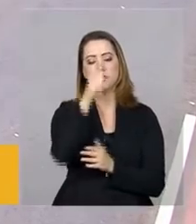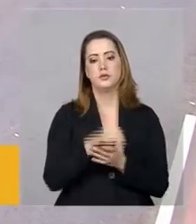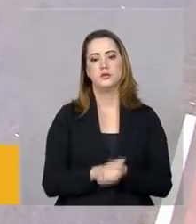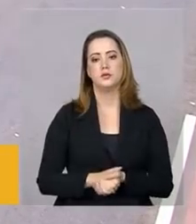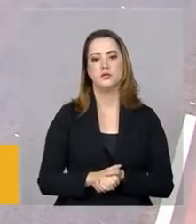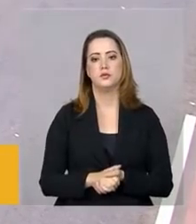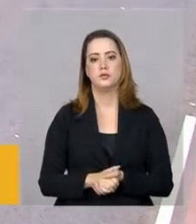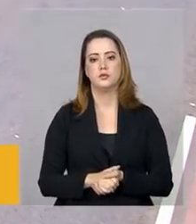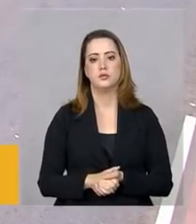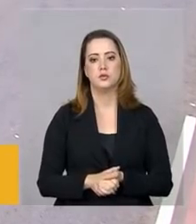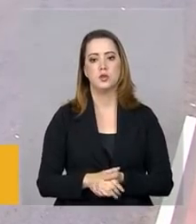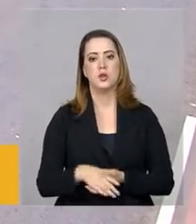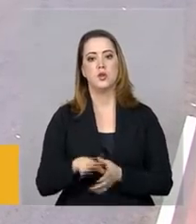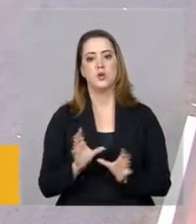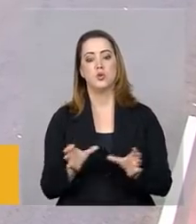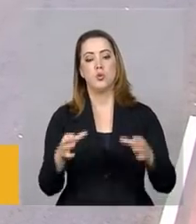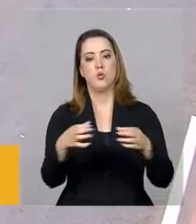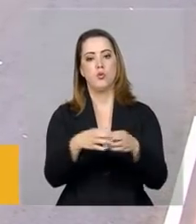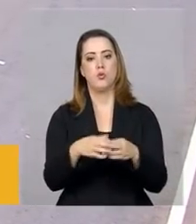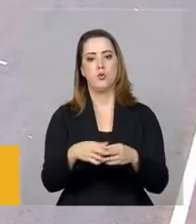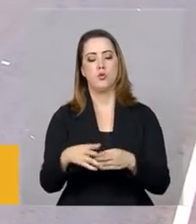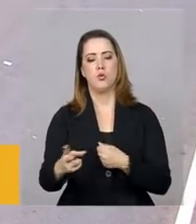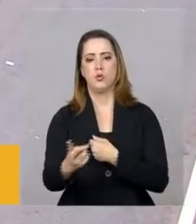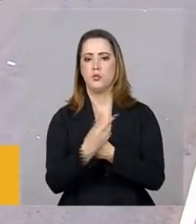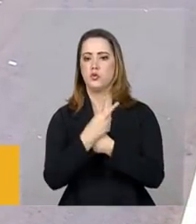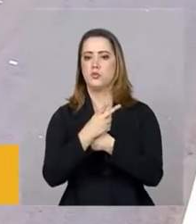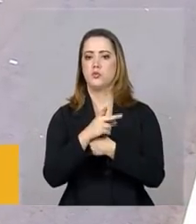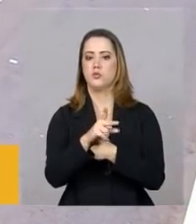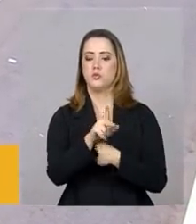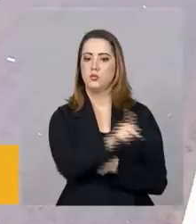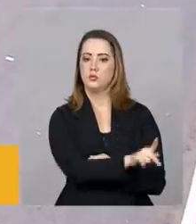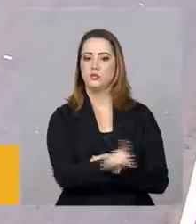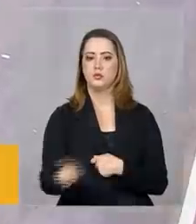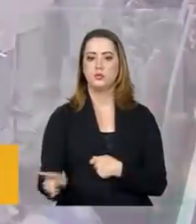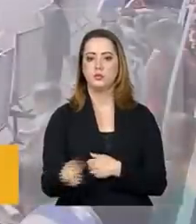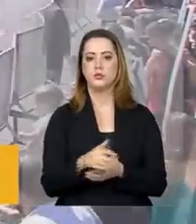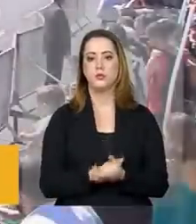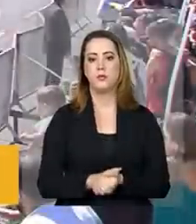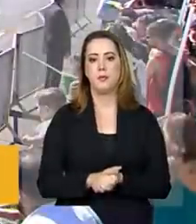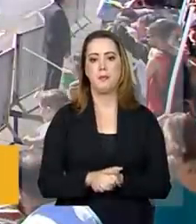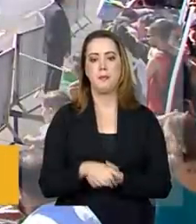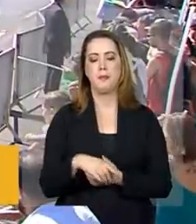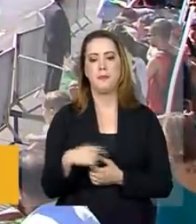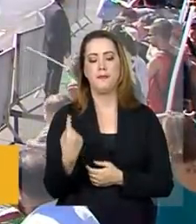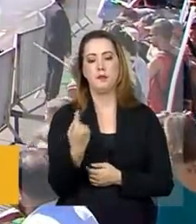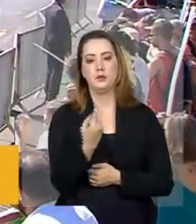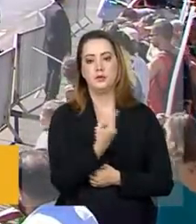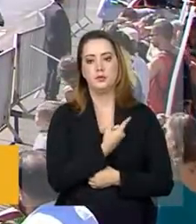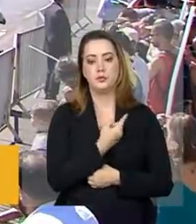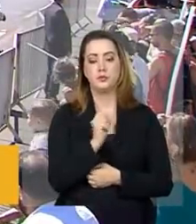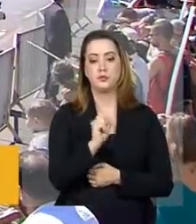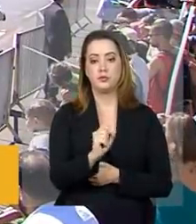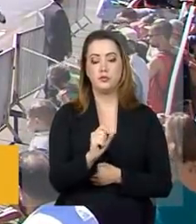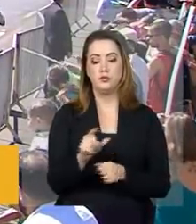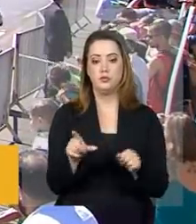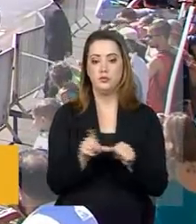Agora é o batalhão da guarda presidencial, né, Coronel Demuth? É, encerrando o enquanto aguardamos o início do nós desfile,